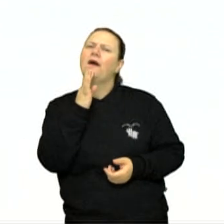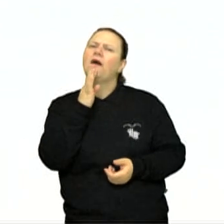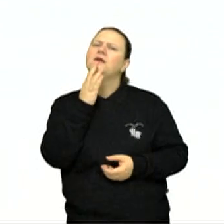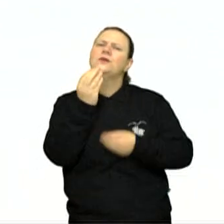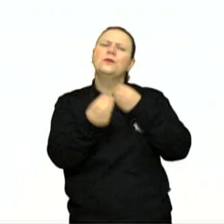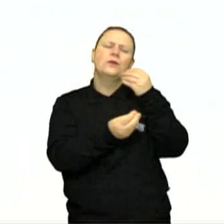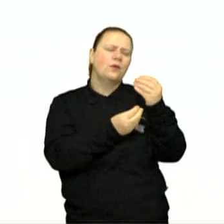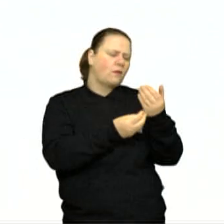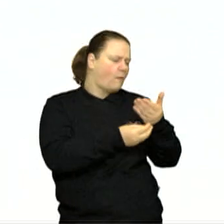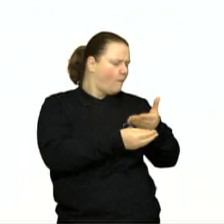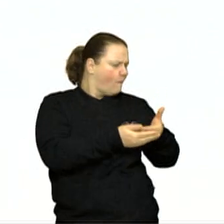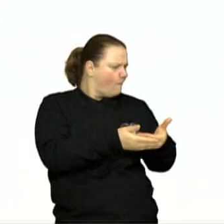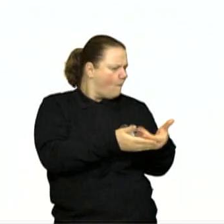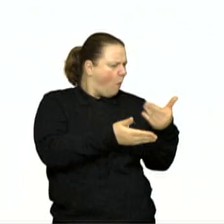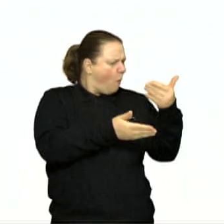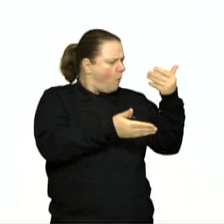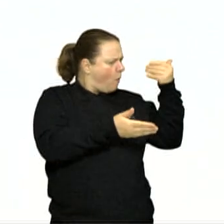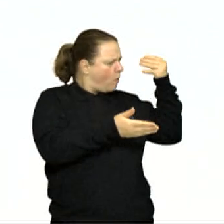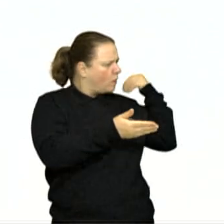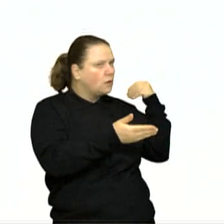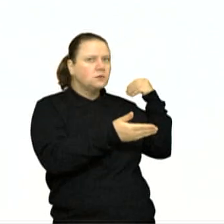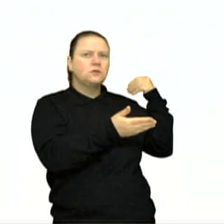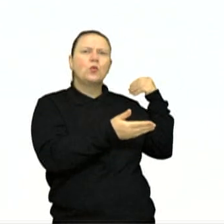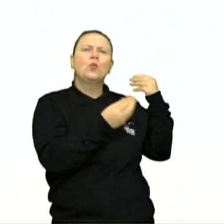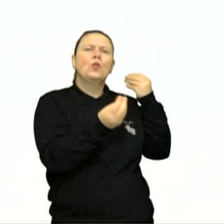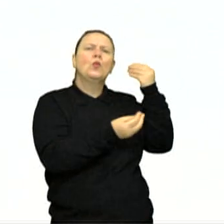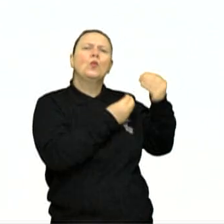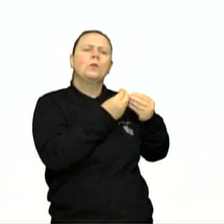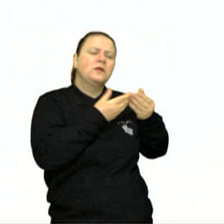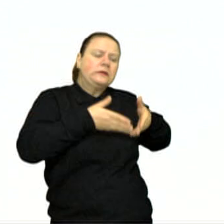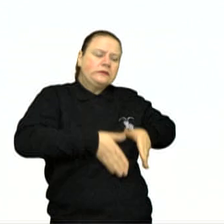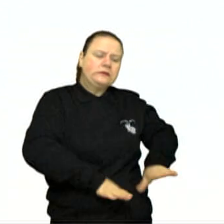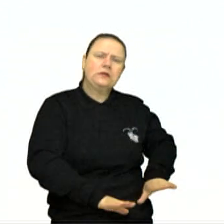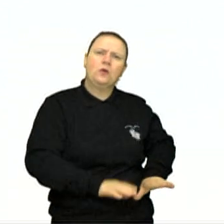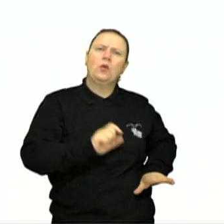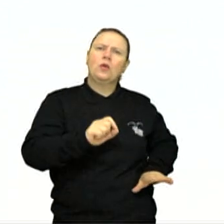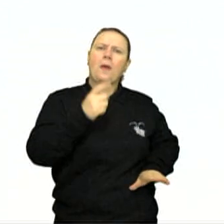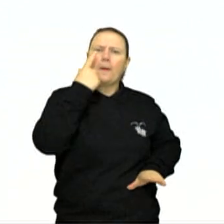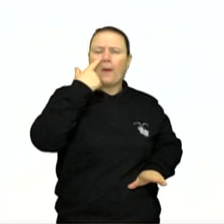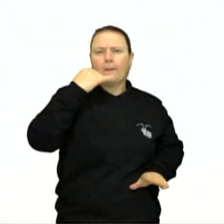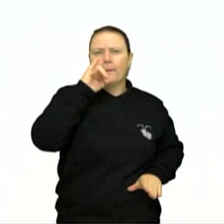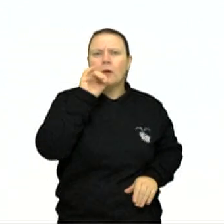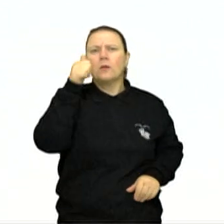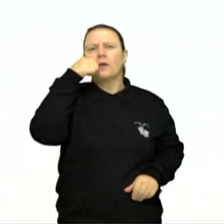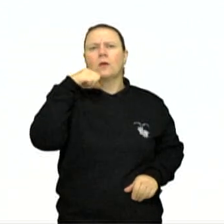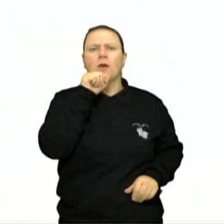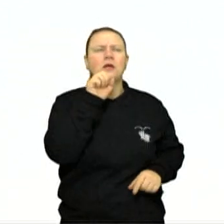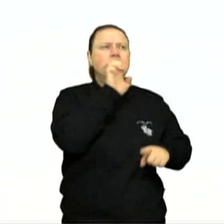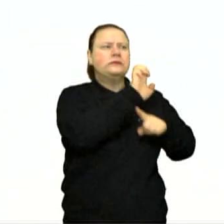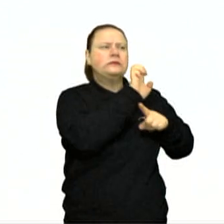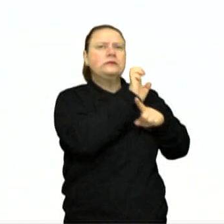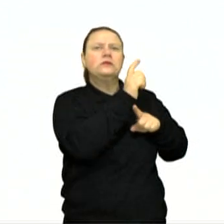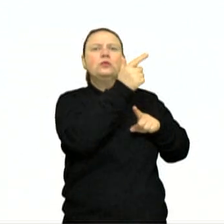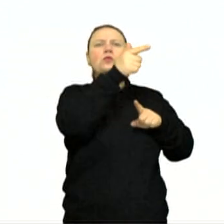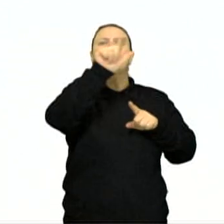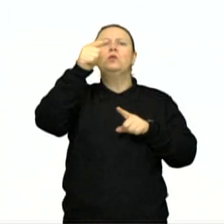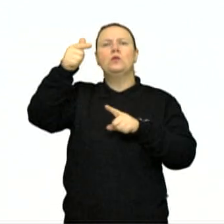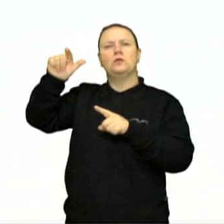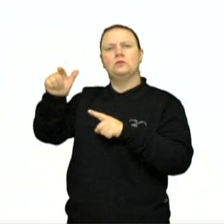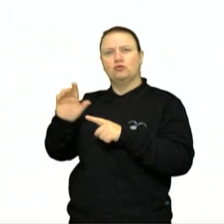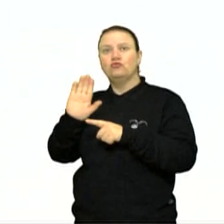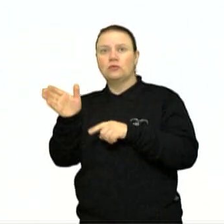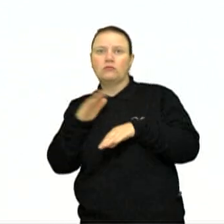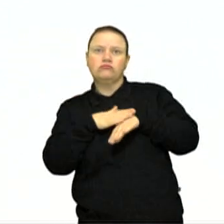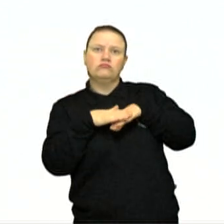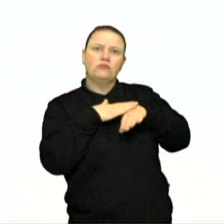você veio? Seus pais ou avós vieram de outros estados ou países? Já conversou sobre isso com eles? Legal